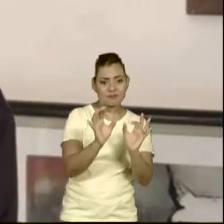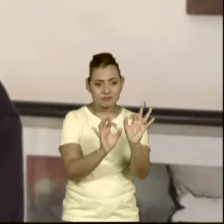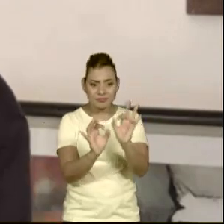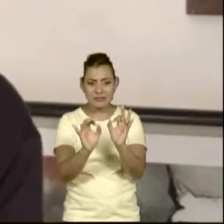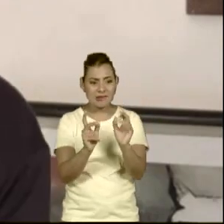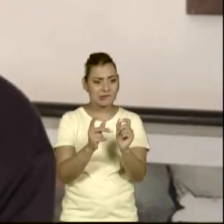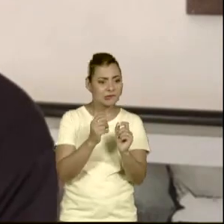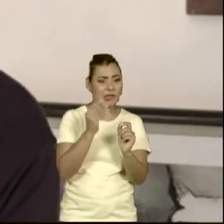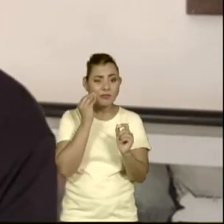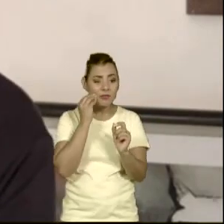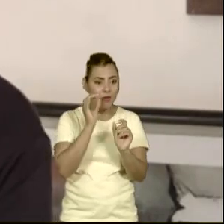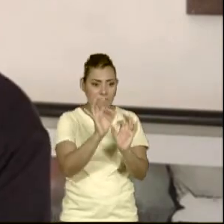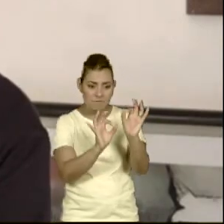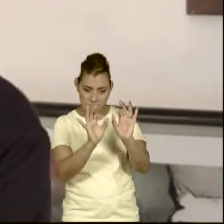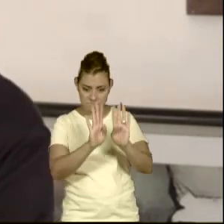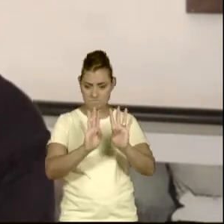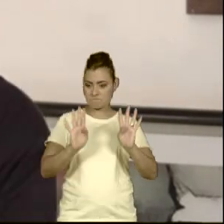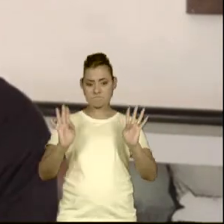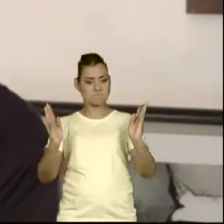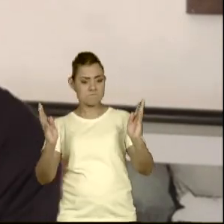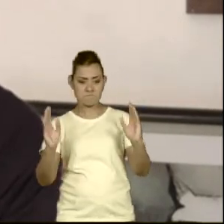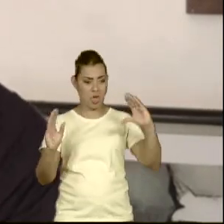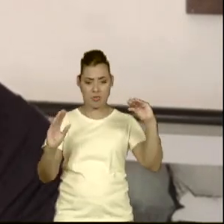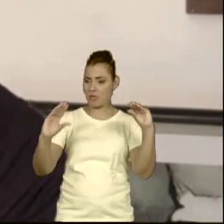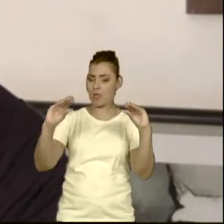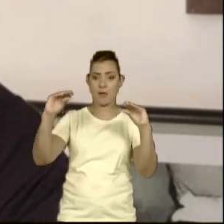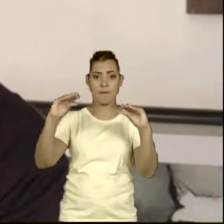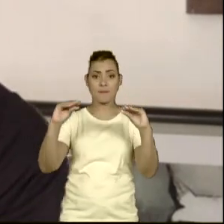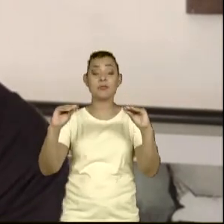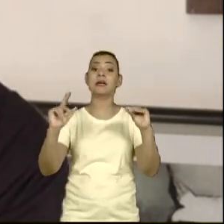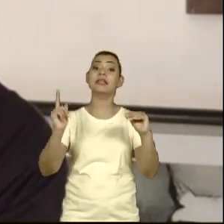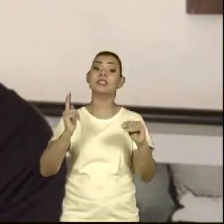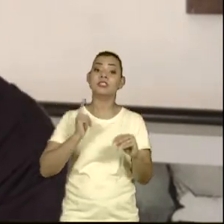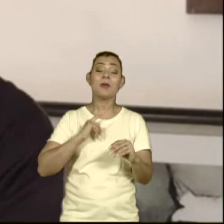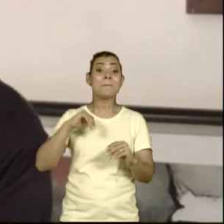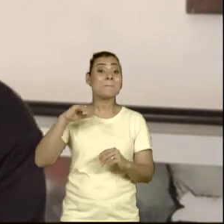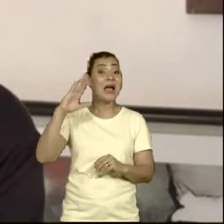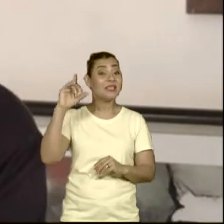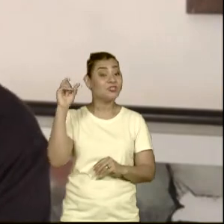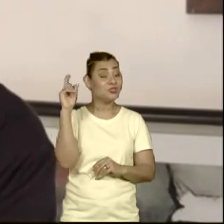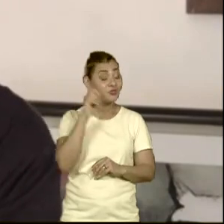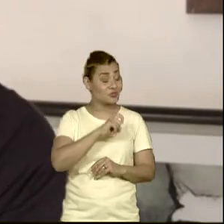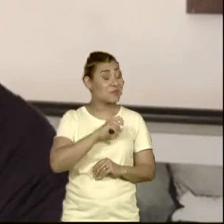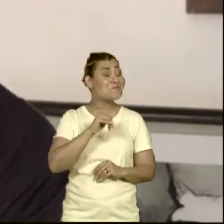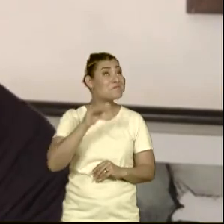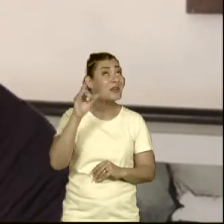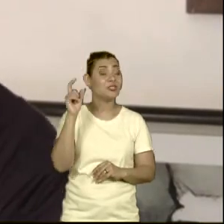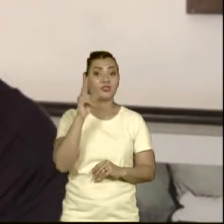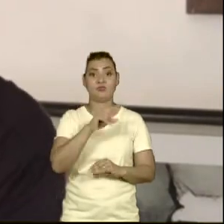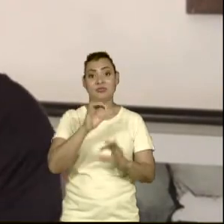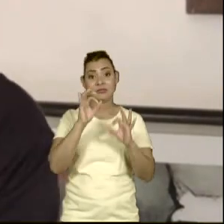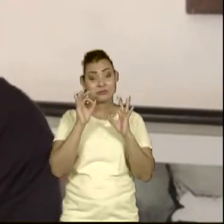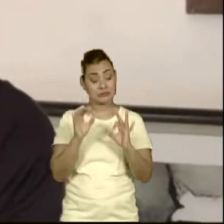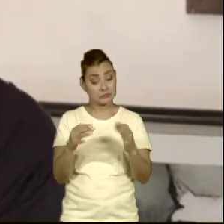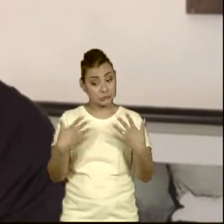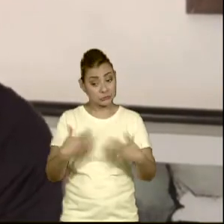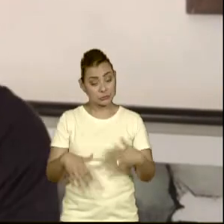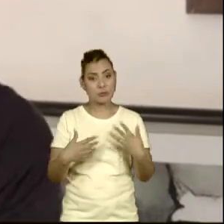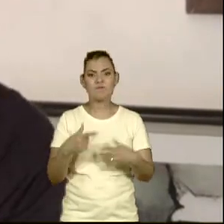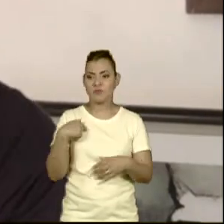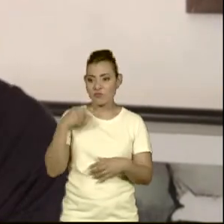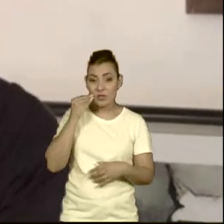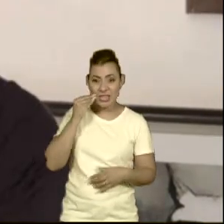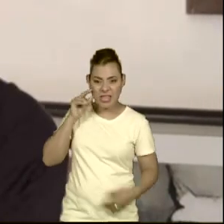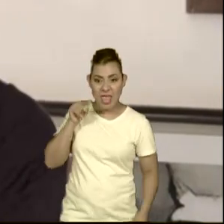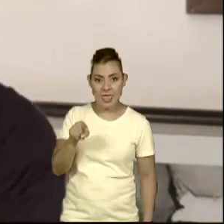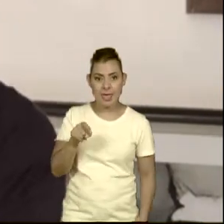mostrar um programa pronto, e eu peguei, dentro dos roteiros que já existiam, talvez os mais difíceis, talvez os mais questionáveis, e falei, vamos